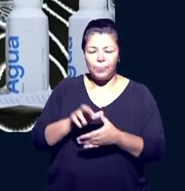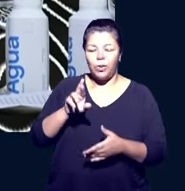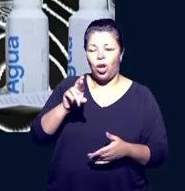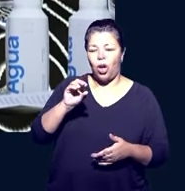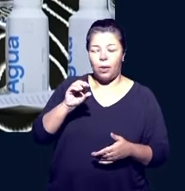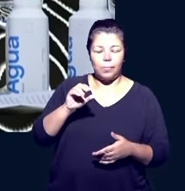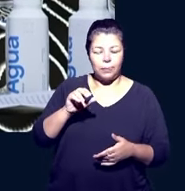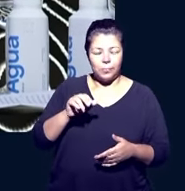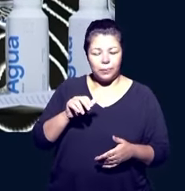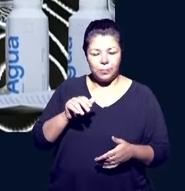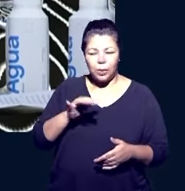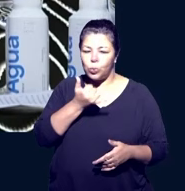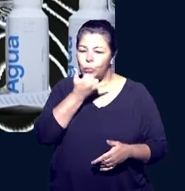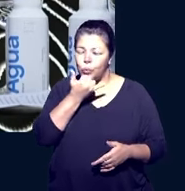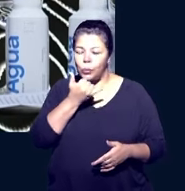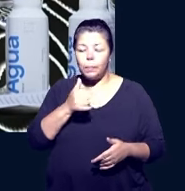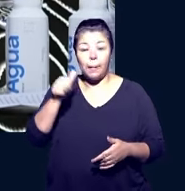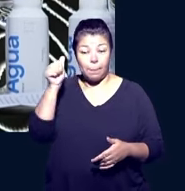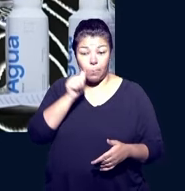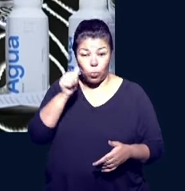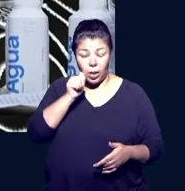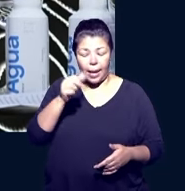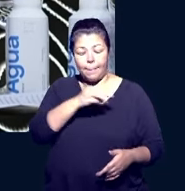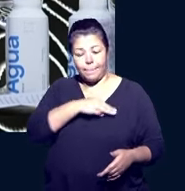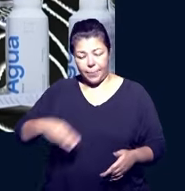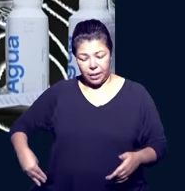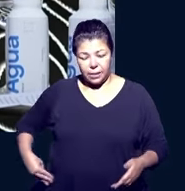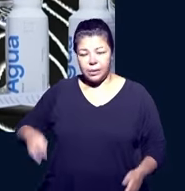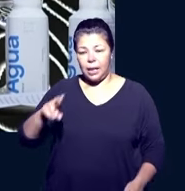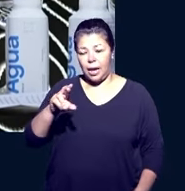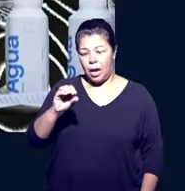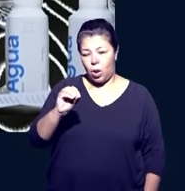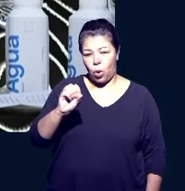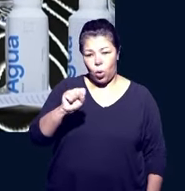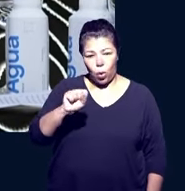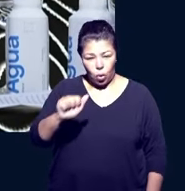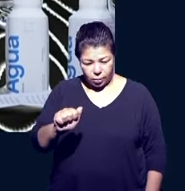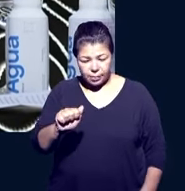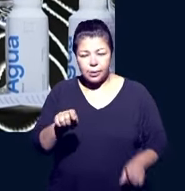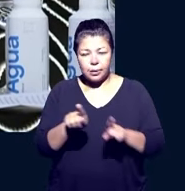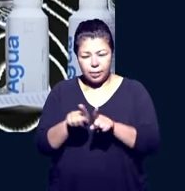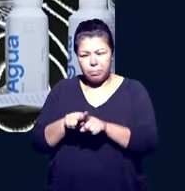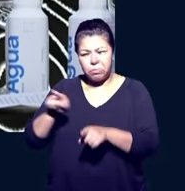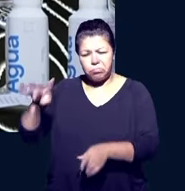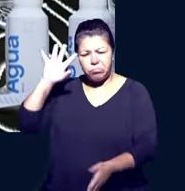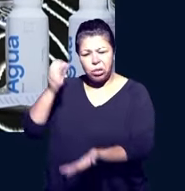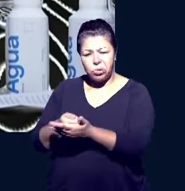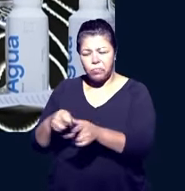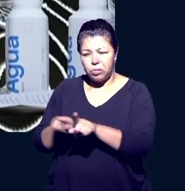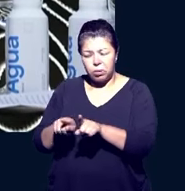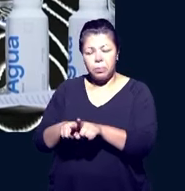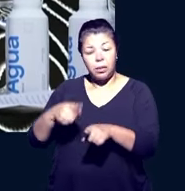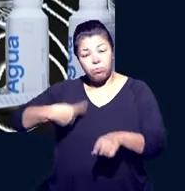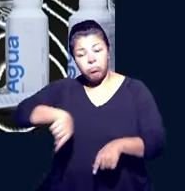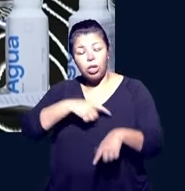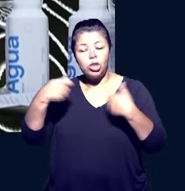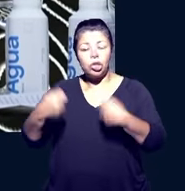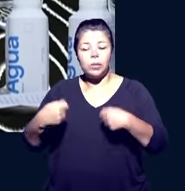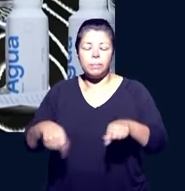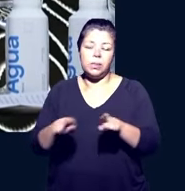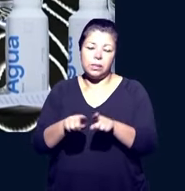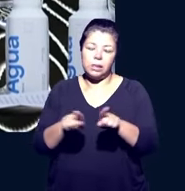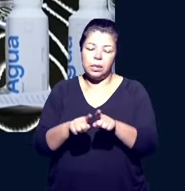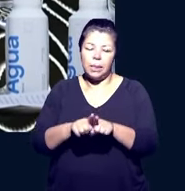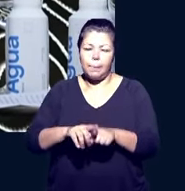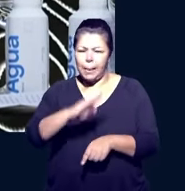todas as decisões cautelares sobretudo nas ações diretas que são asch que tem maior impacto institucional tem que imediatamente serem submetidas ao